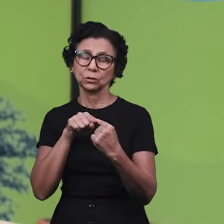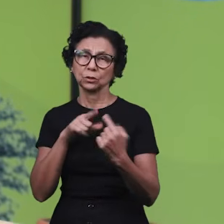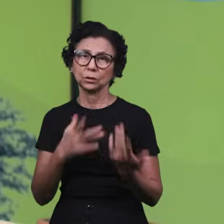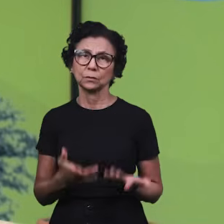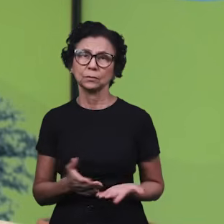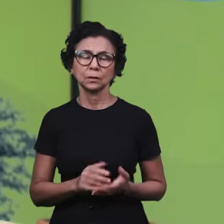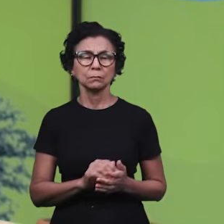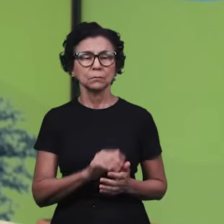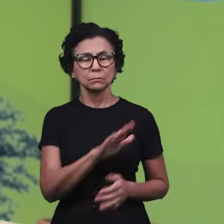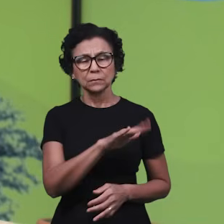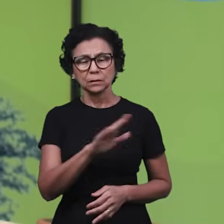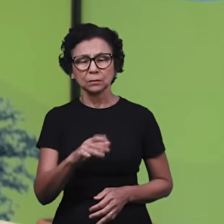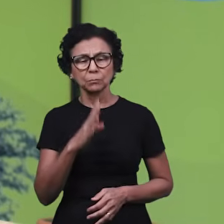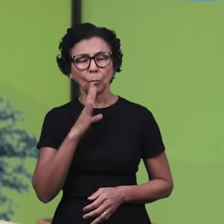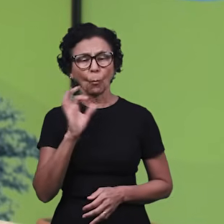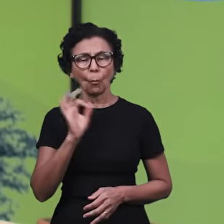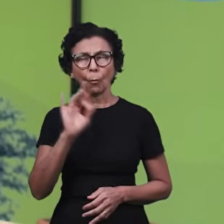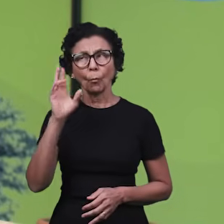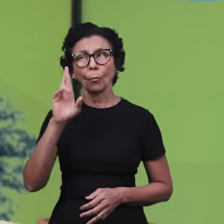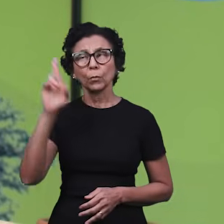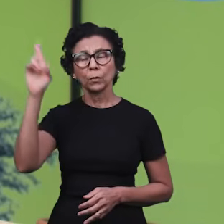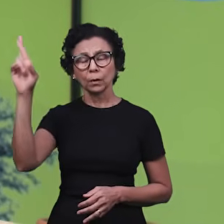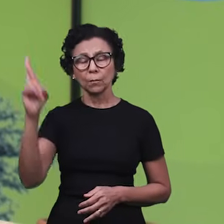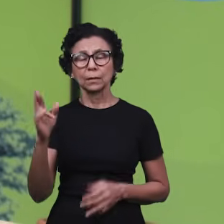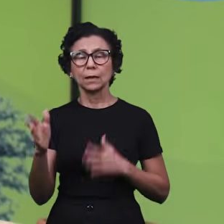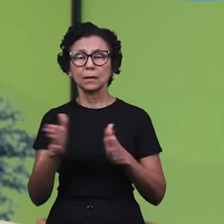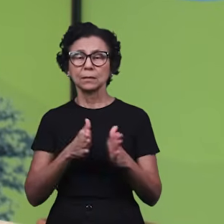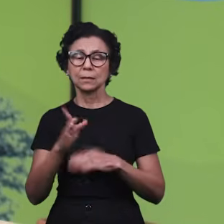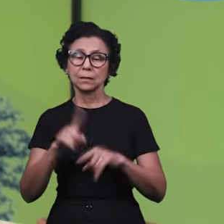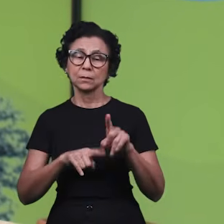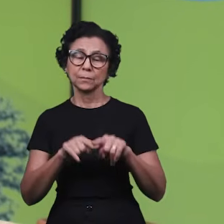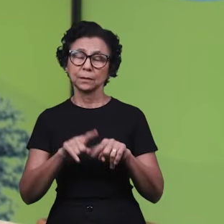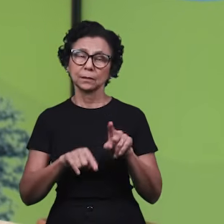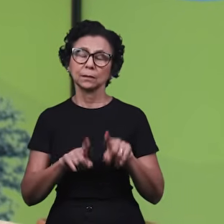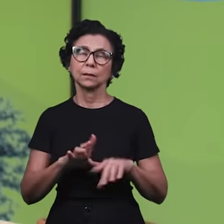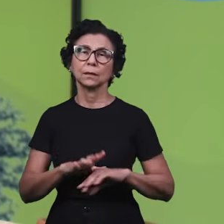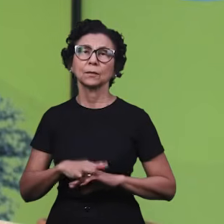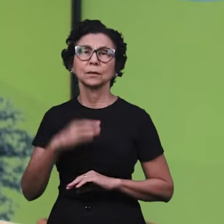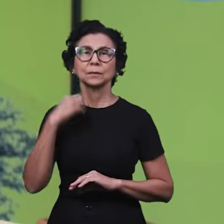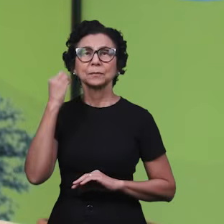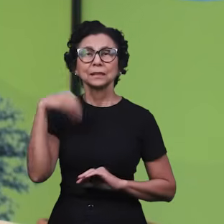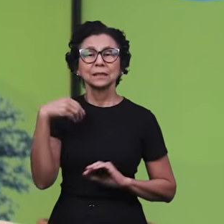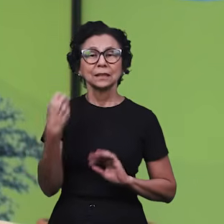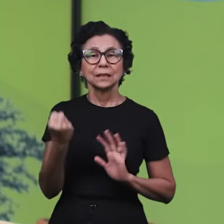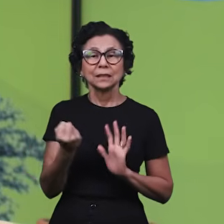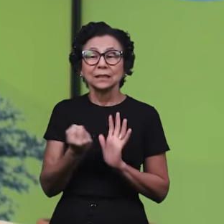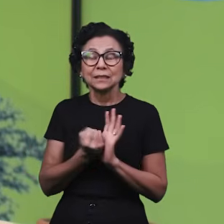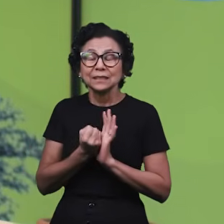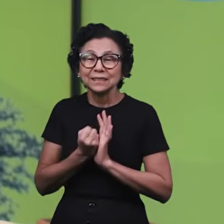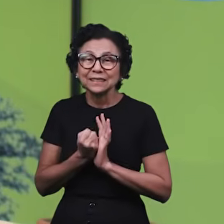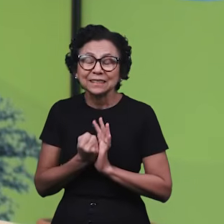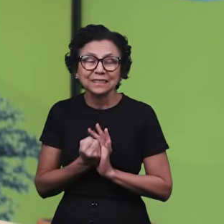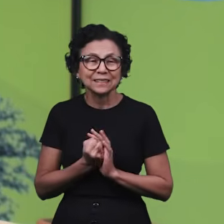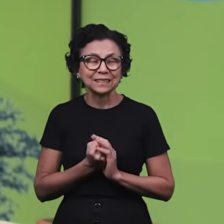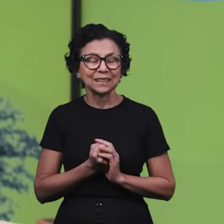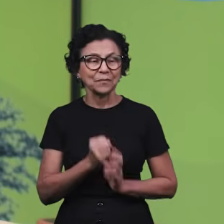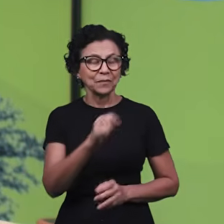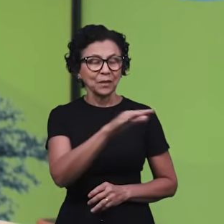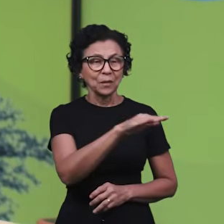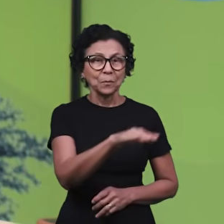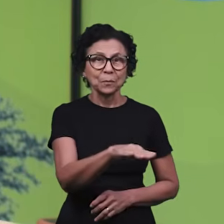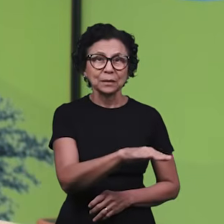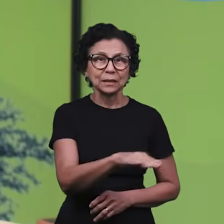Senhor tivessem acesso a esse material. A experiência mais marcante ali é entregar e ver no olhar